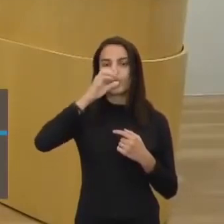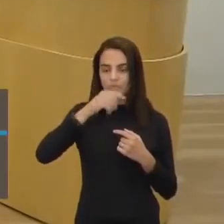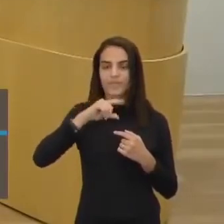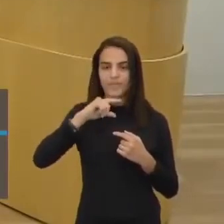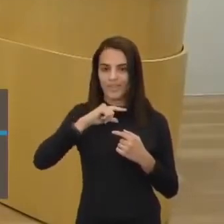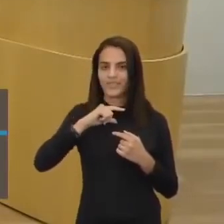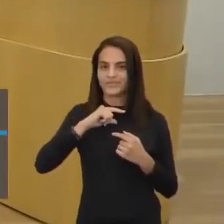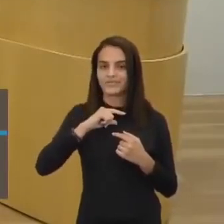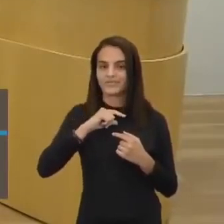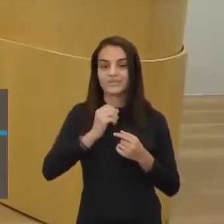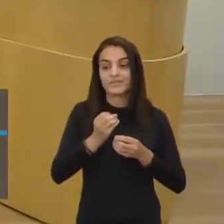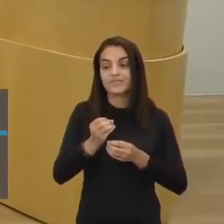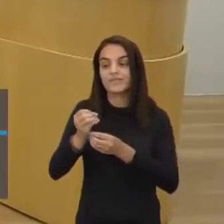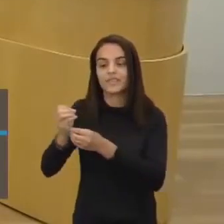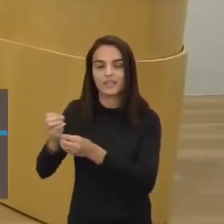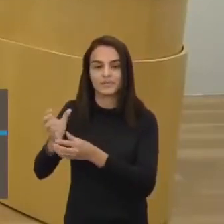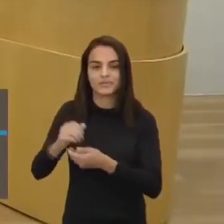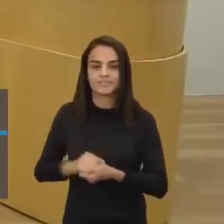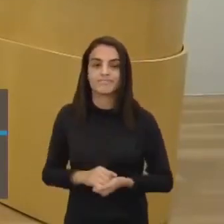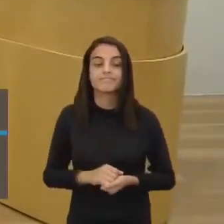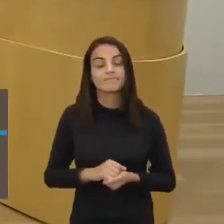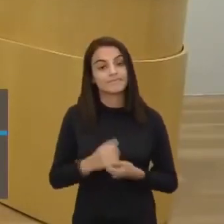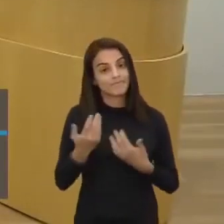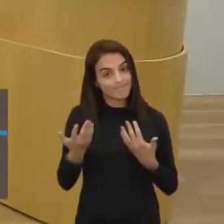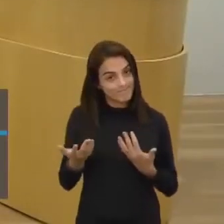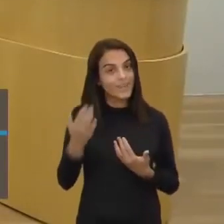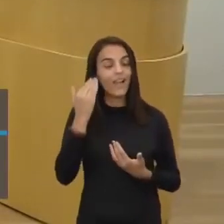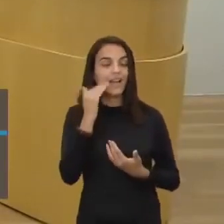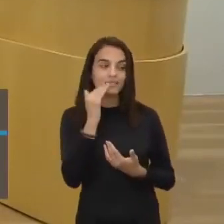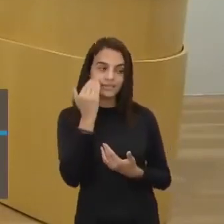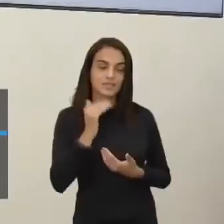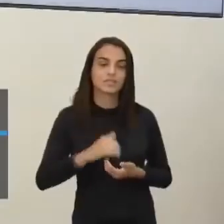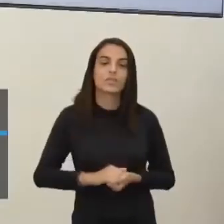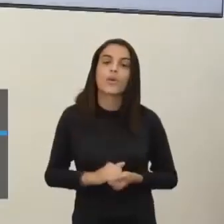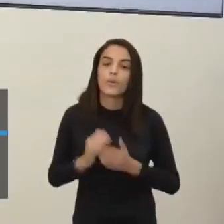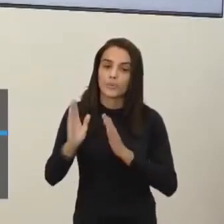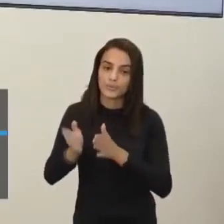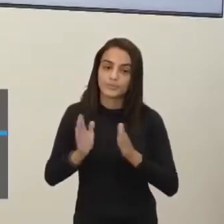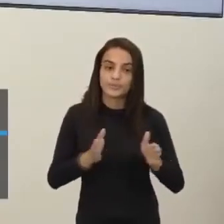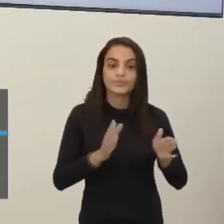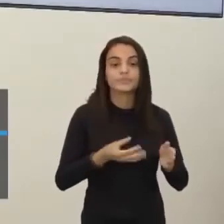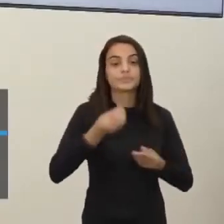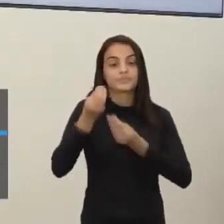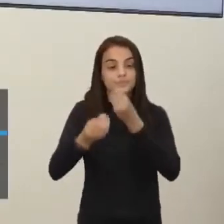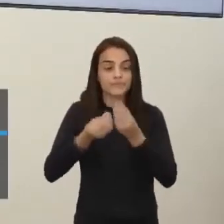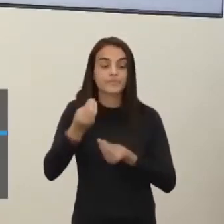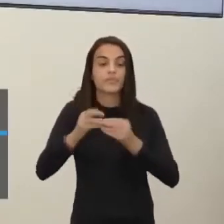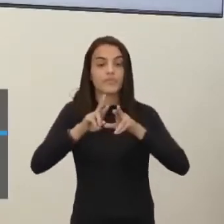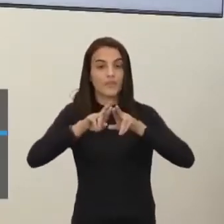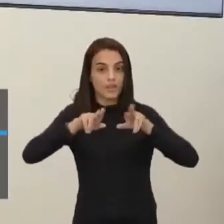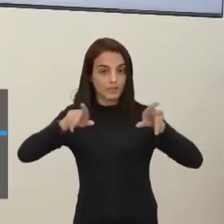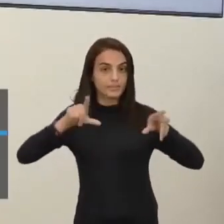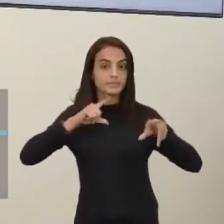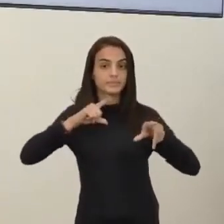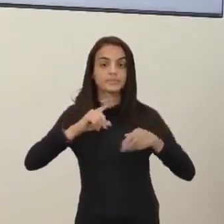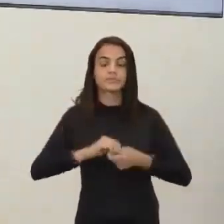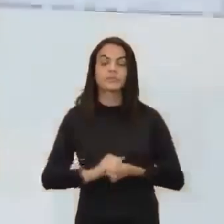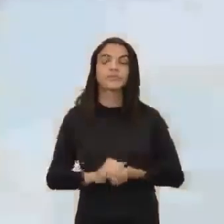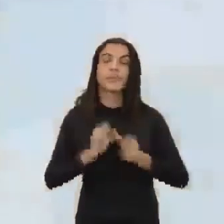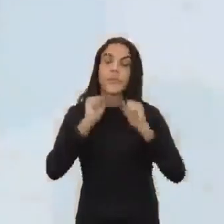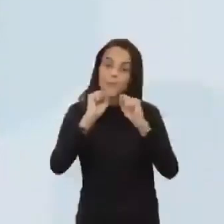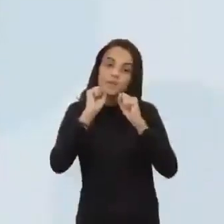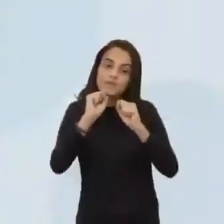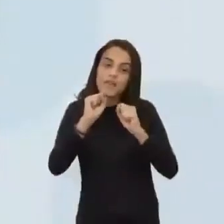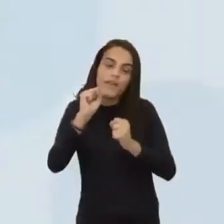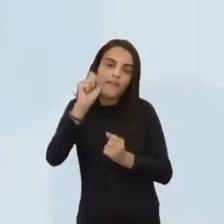Já é? Entendi. Aí, como que a gente pode organizar isso? A gente pode organizar de diversas formas, né? Pode ser